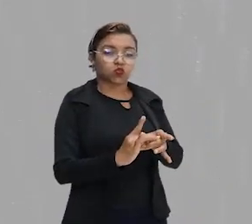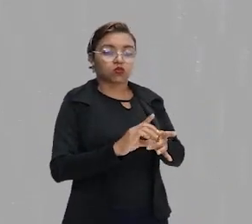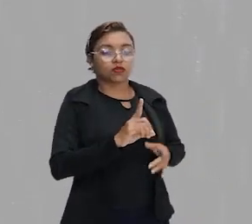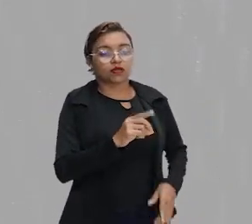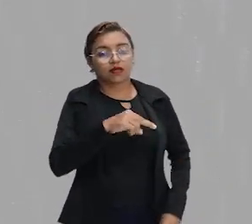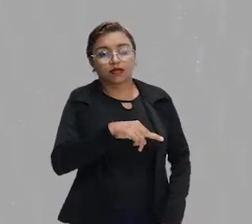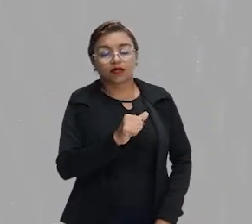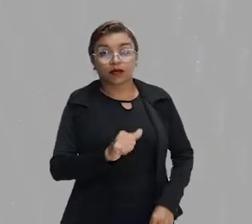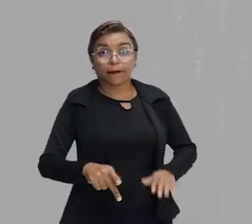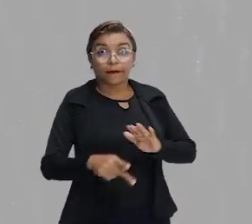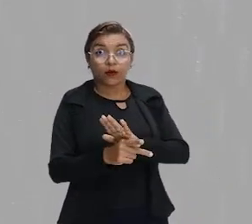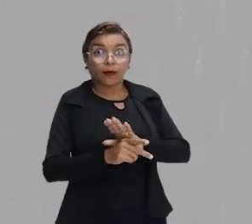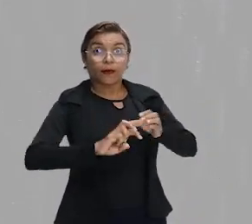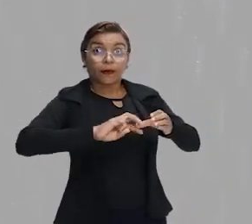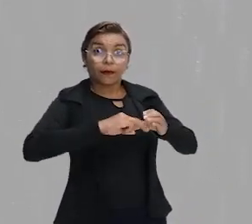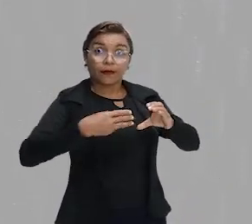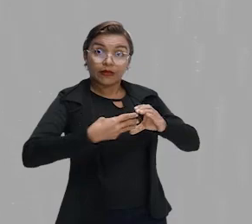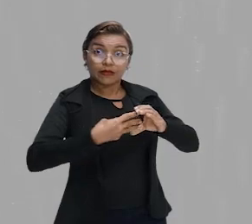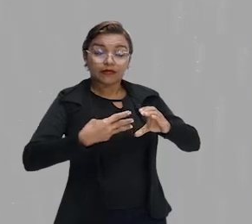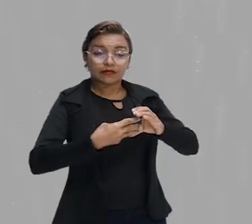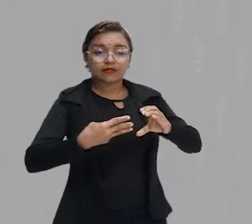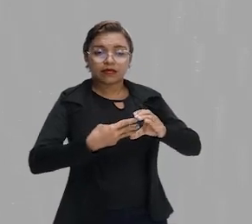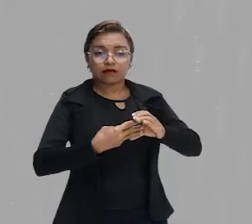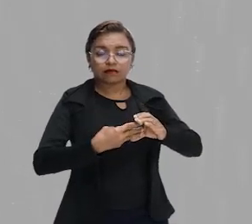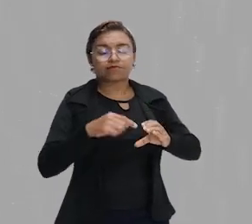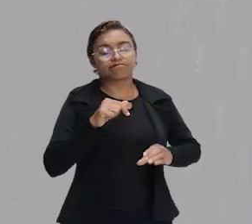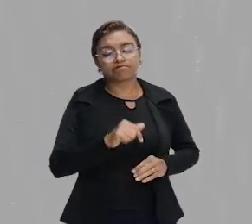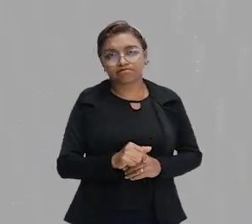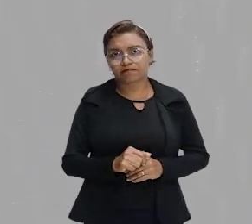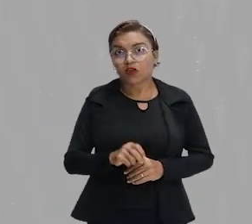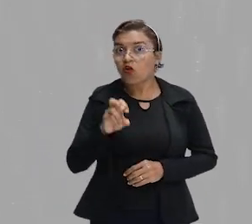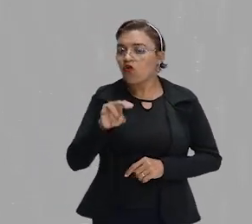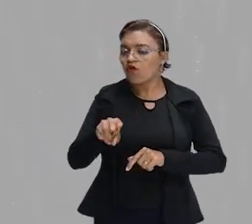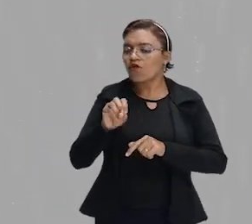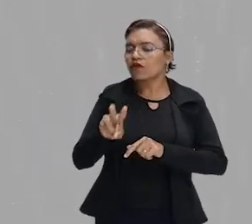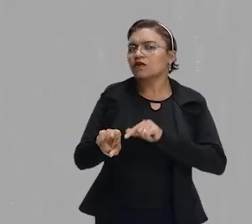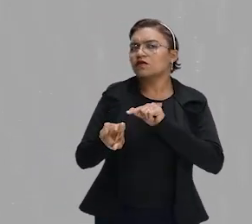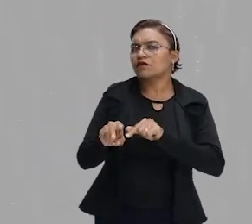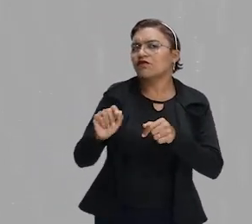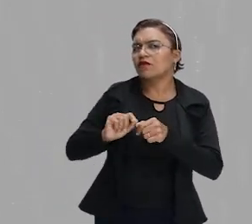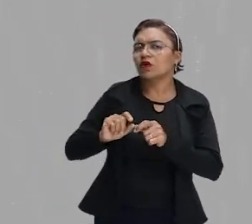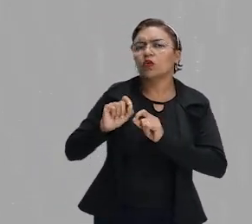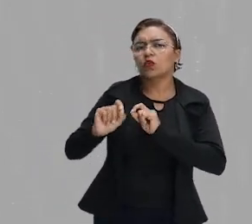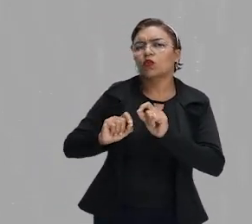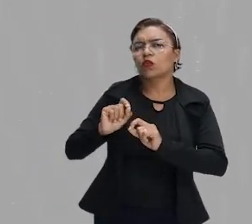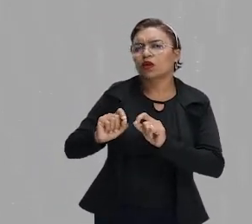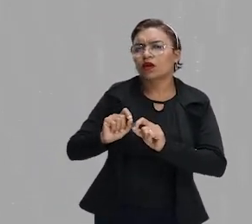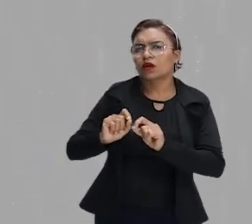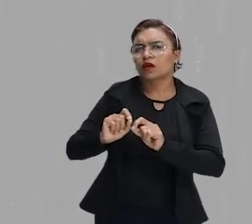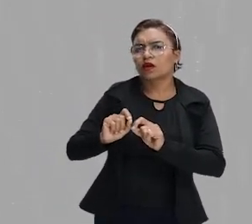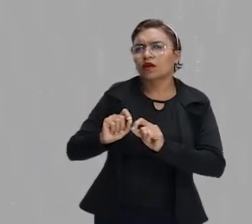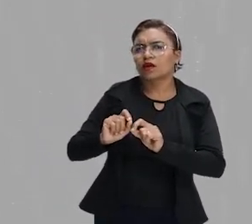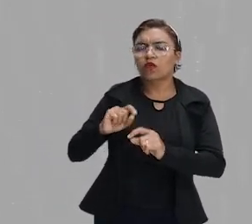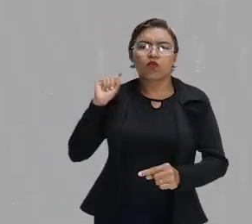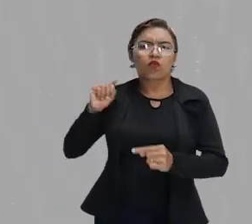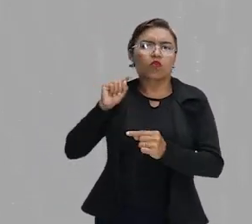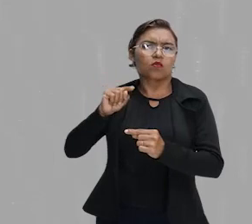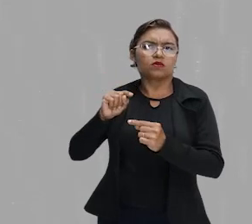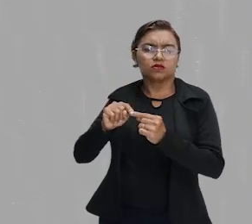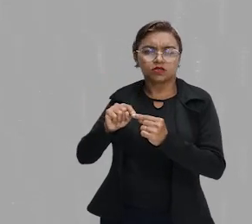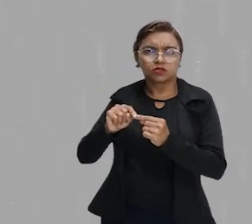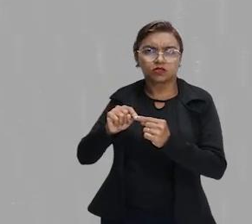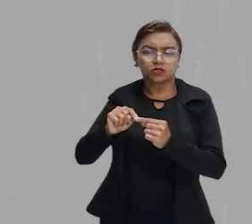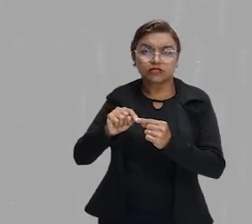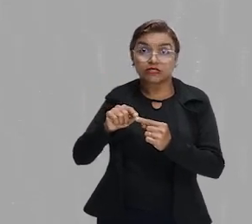da célula que ele está infectando. Vamos lembrar aqui que o vírus, o que ele faz? Os vírus, eles têm o objetivo